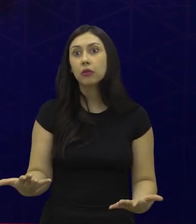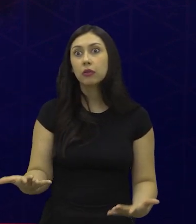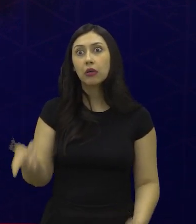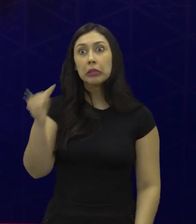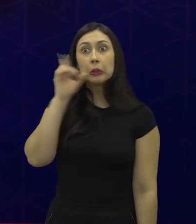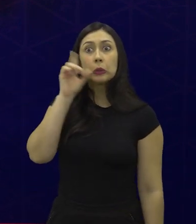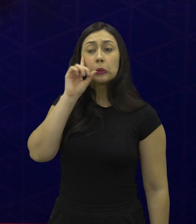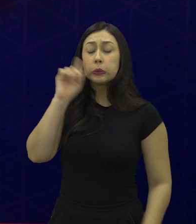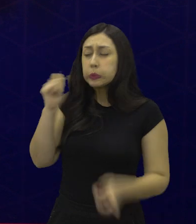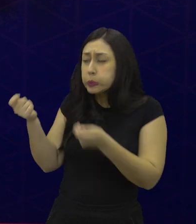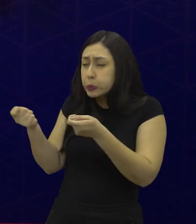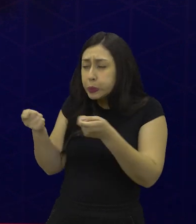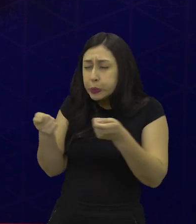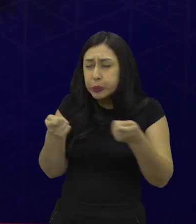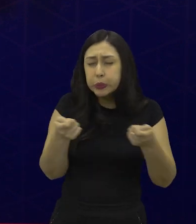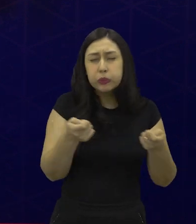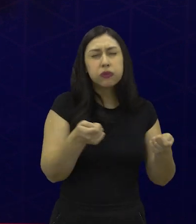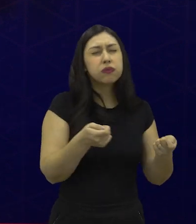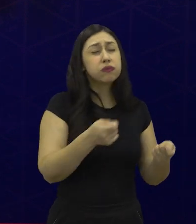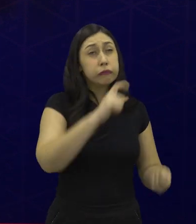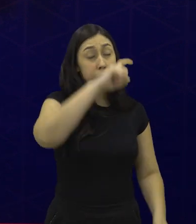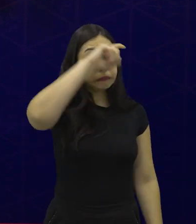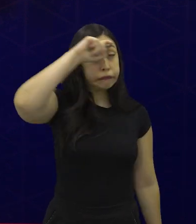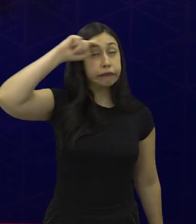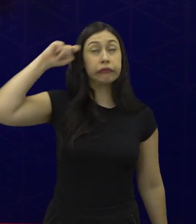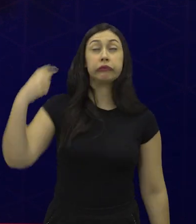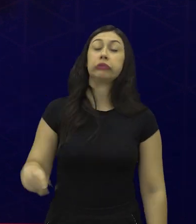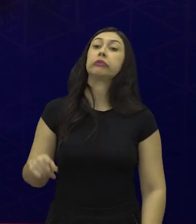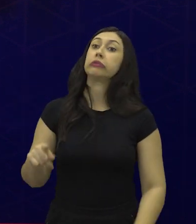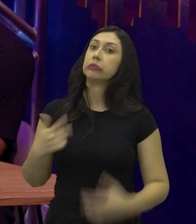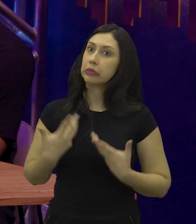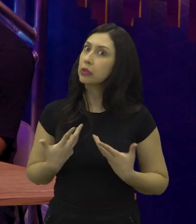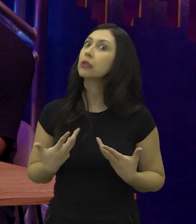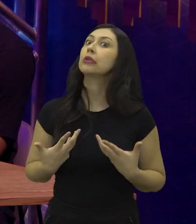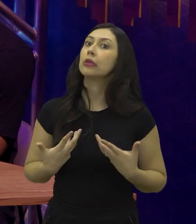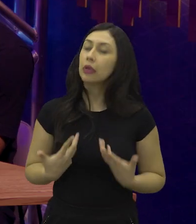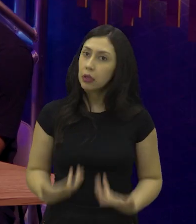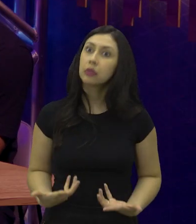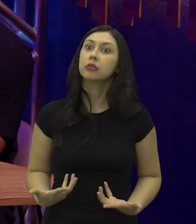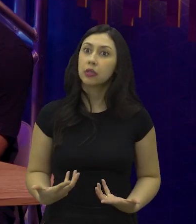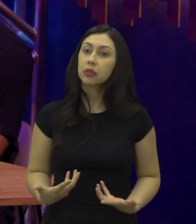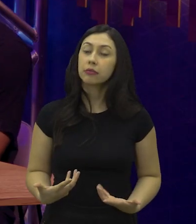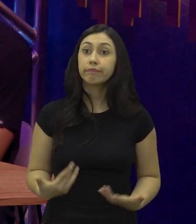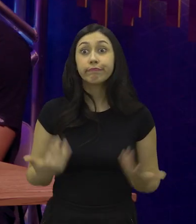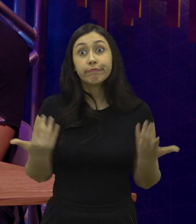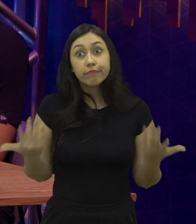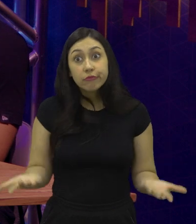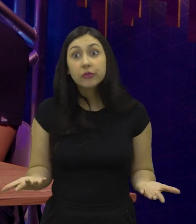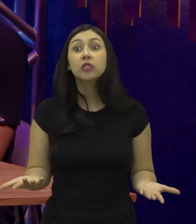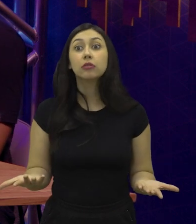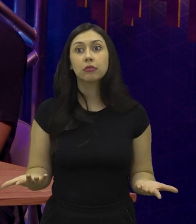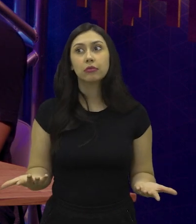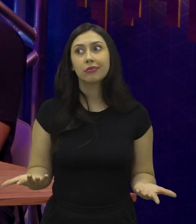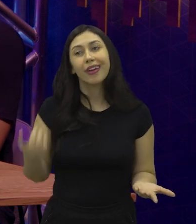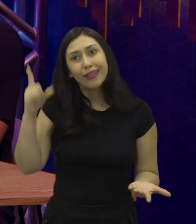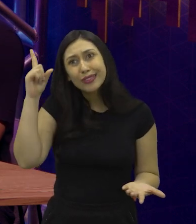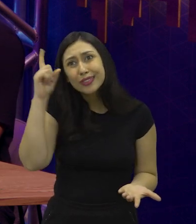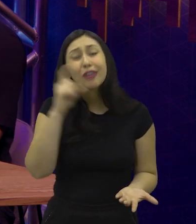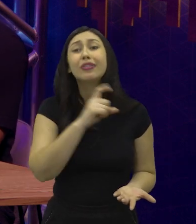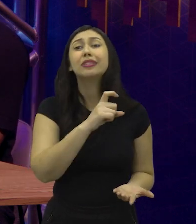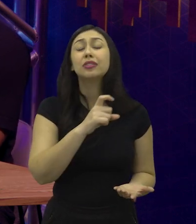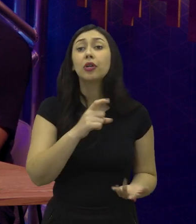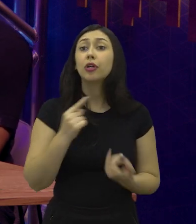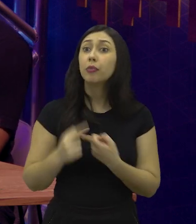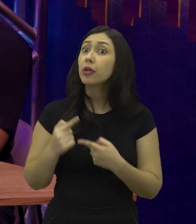a rotina do professor é extremamente exaustiva. Uhum. Extremamente exaustiva. Então, isso é um dos pontos, é